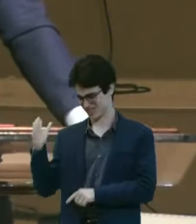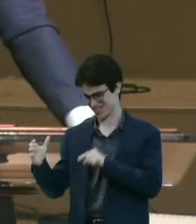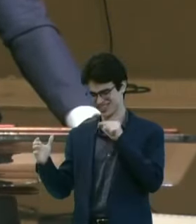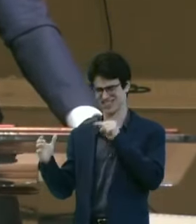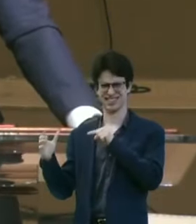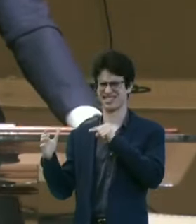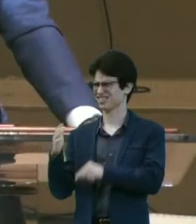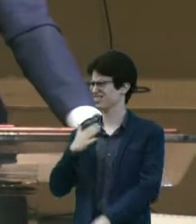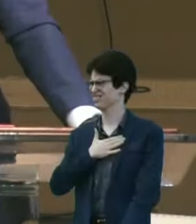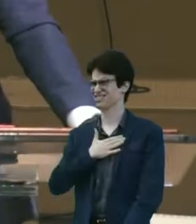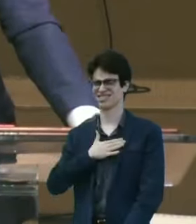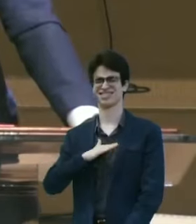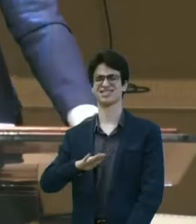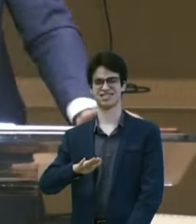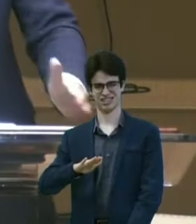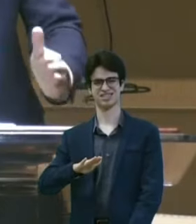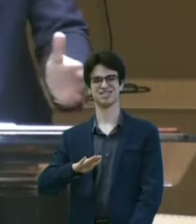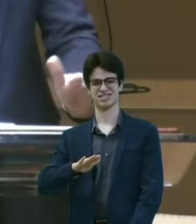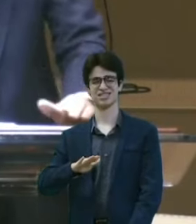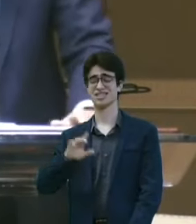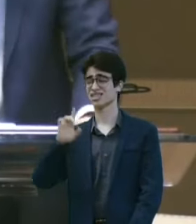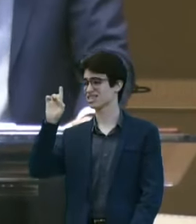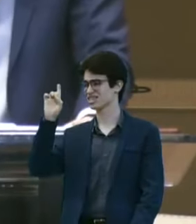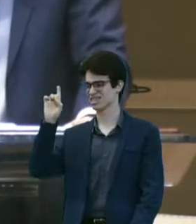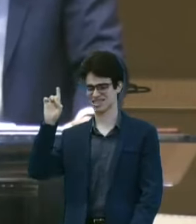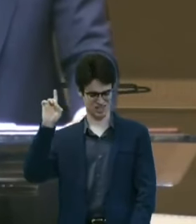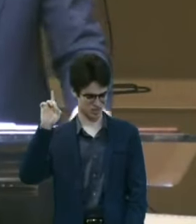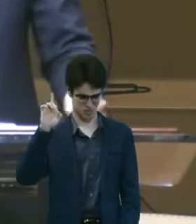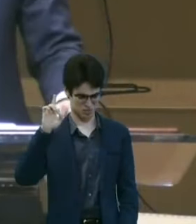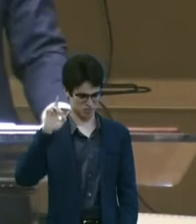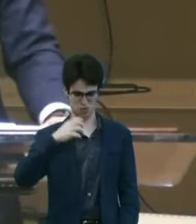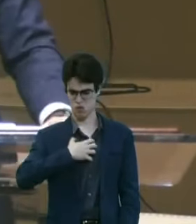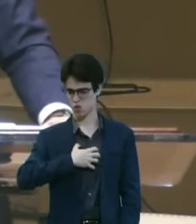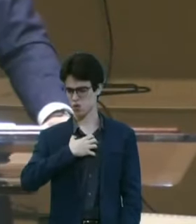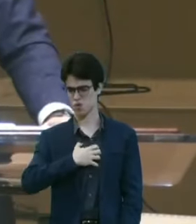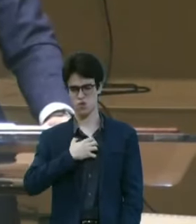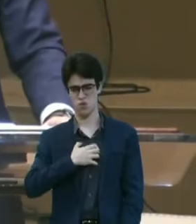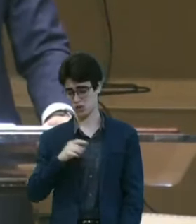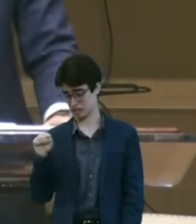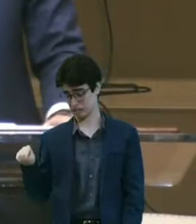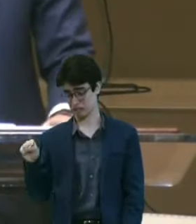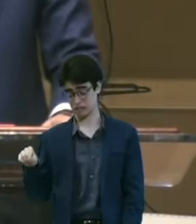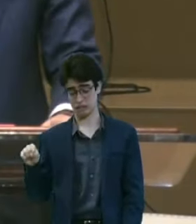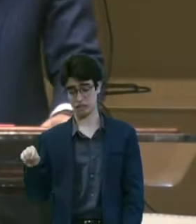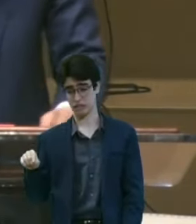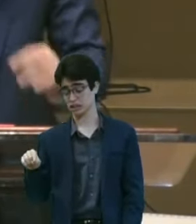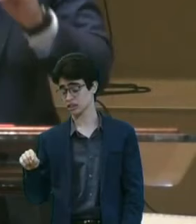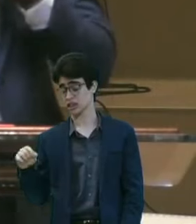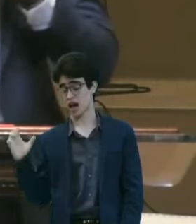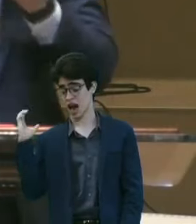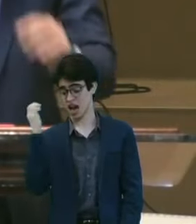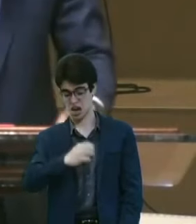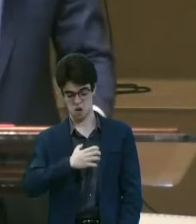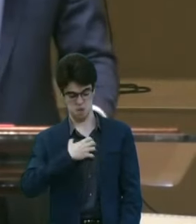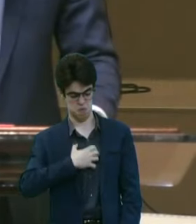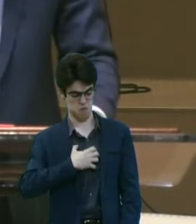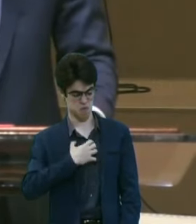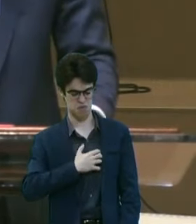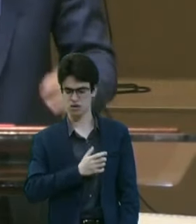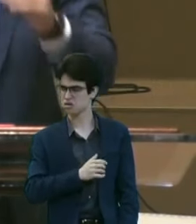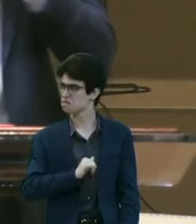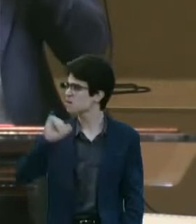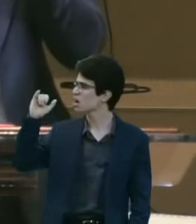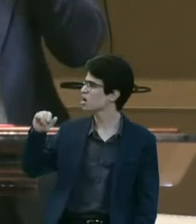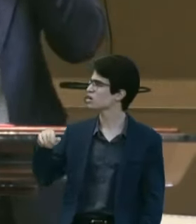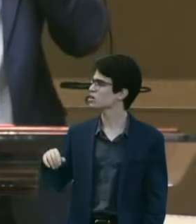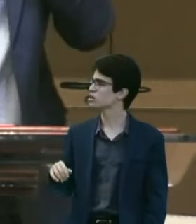sua oferta não se agradou. Irou-se, pois, sobremaneira Caim, descaiu-lhe o semblante. Então lhe disse o Senhor: por que